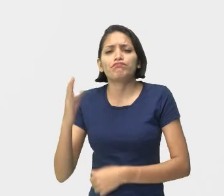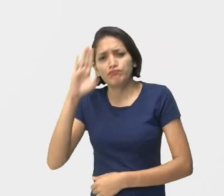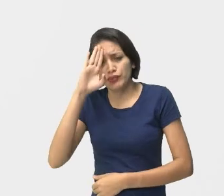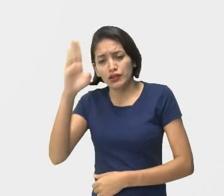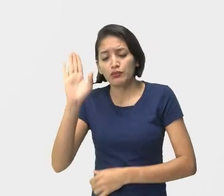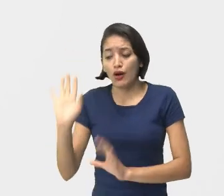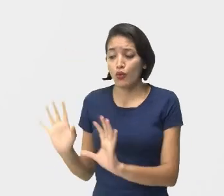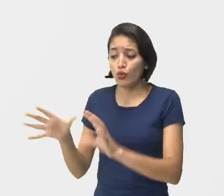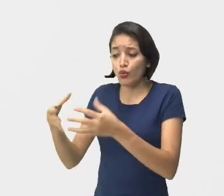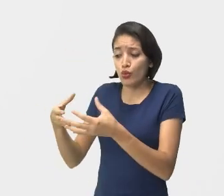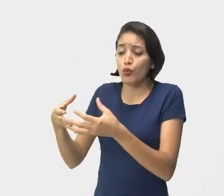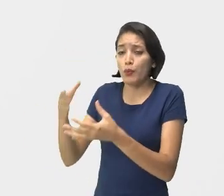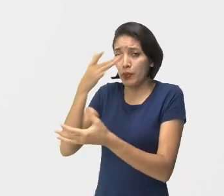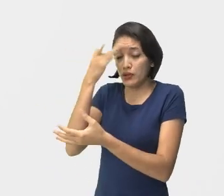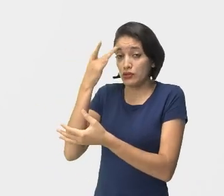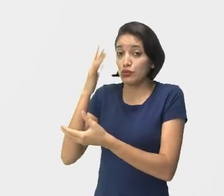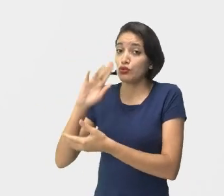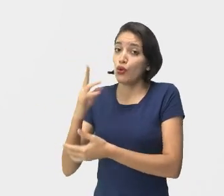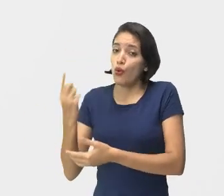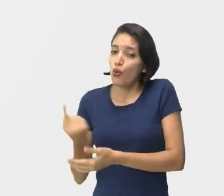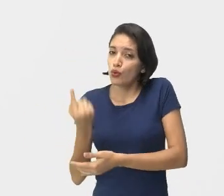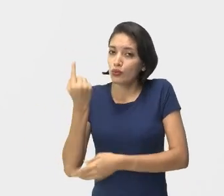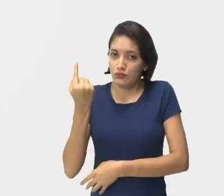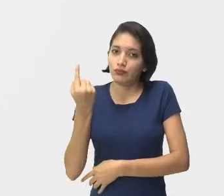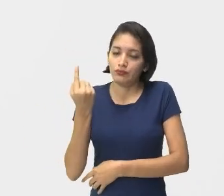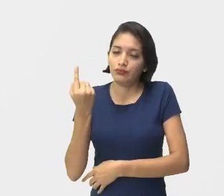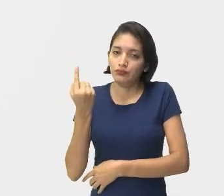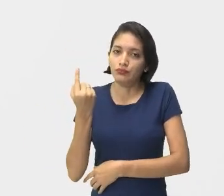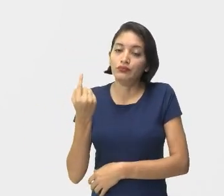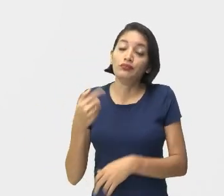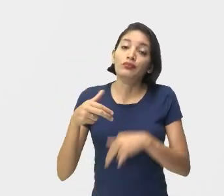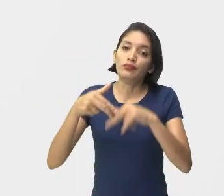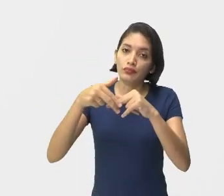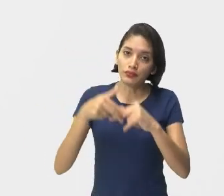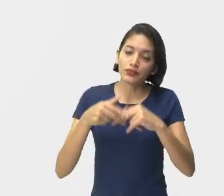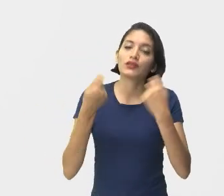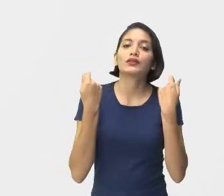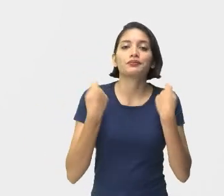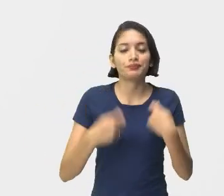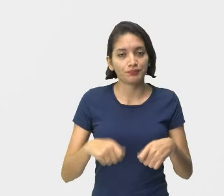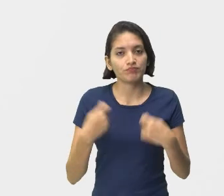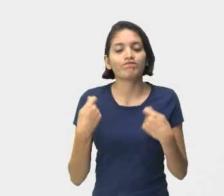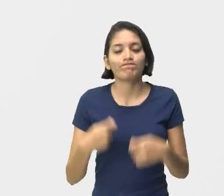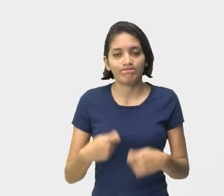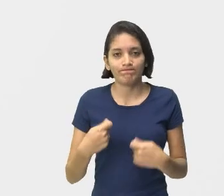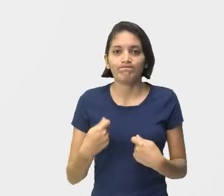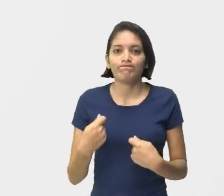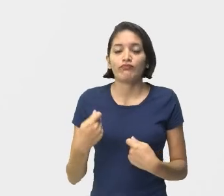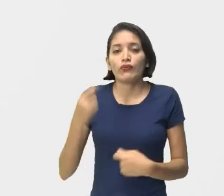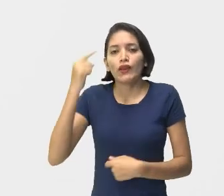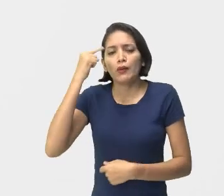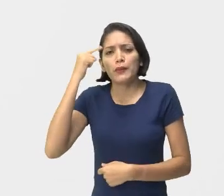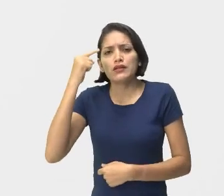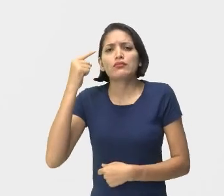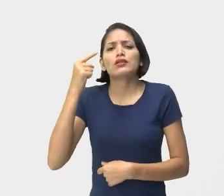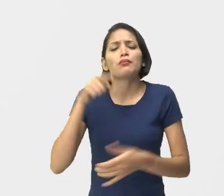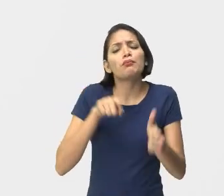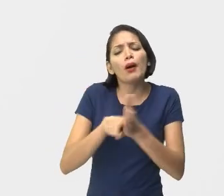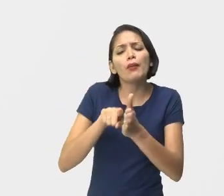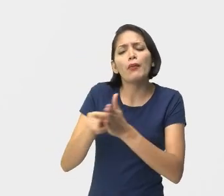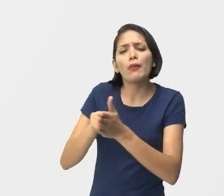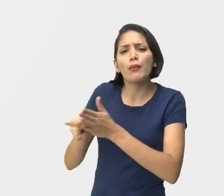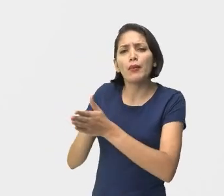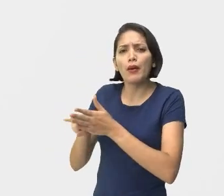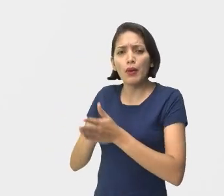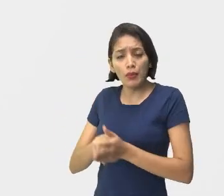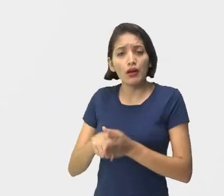um grupo de pessoas ou um indivíduo. Portanto, é necessário um pensamento crítico,